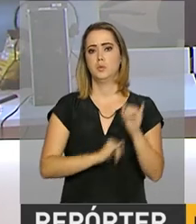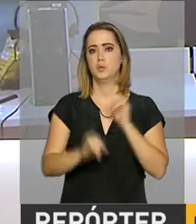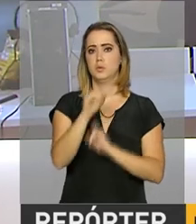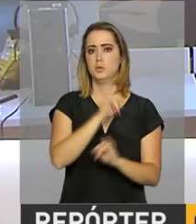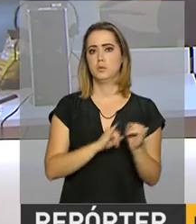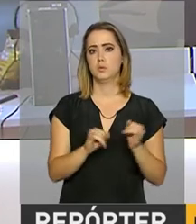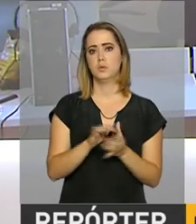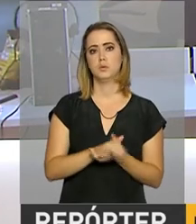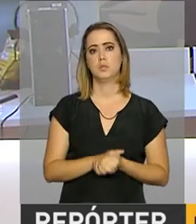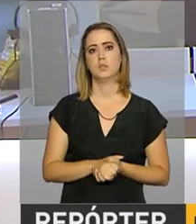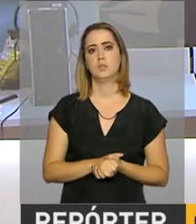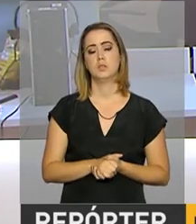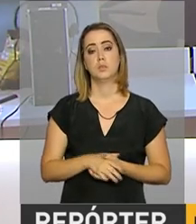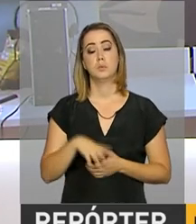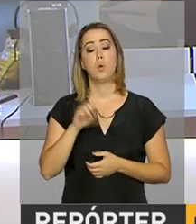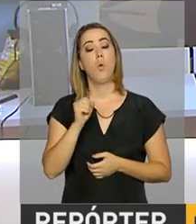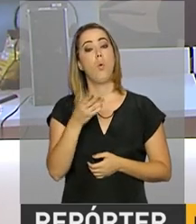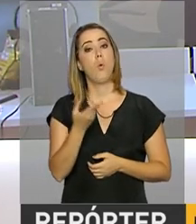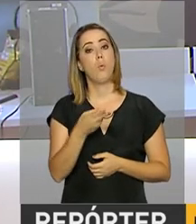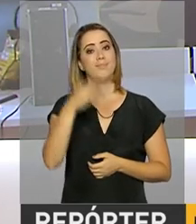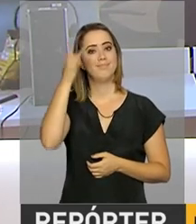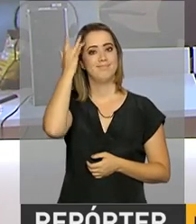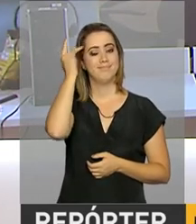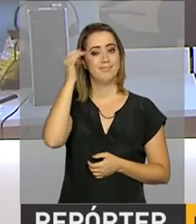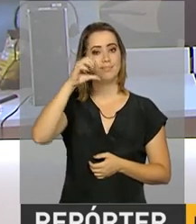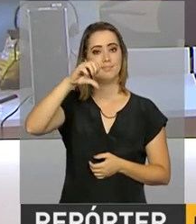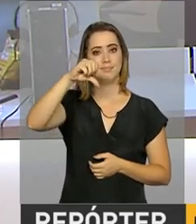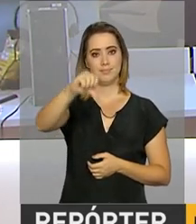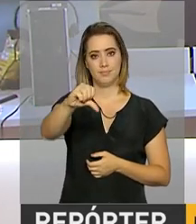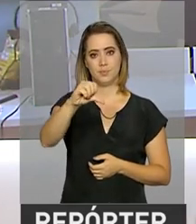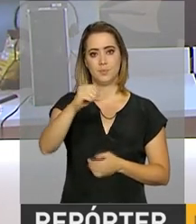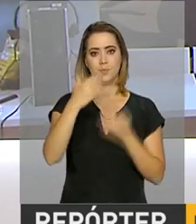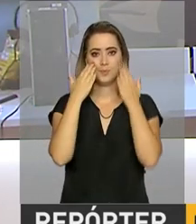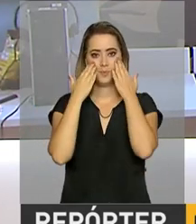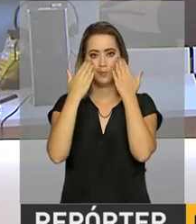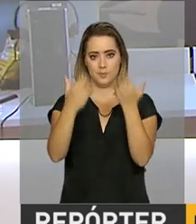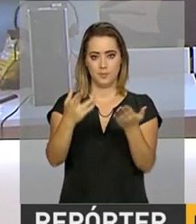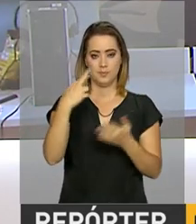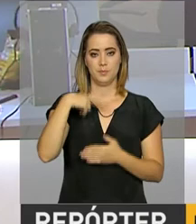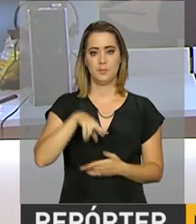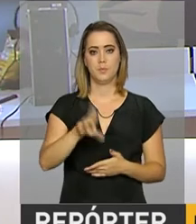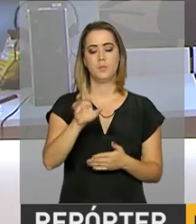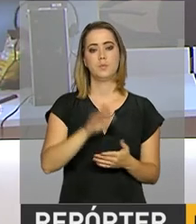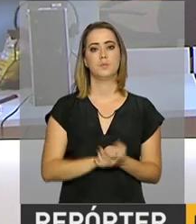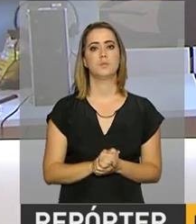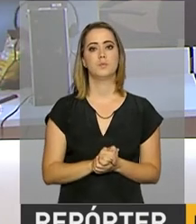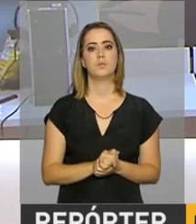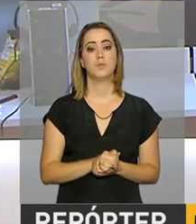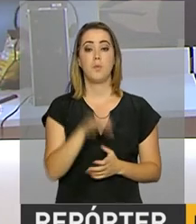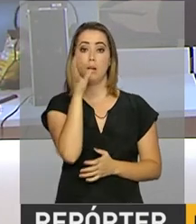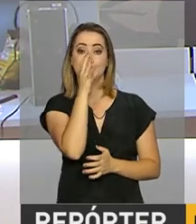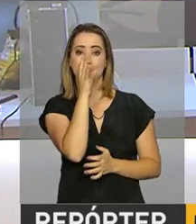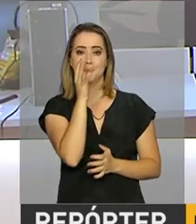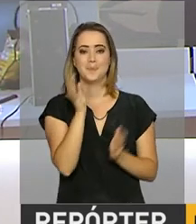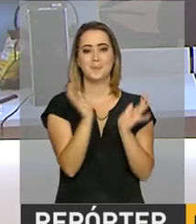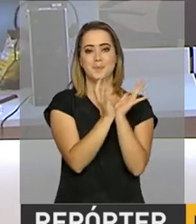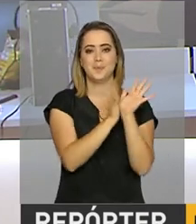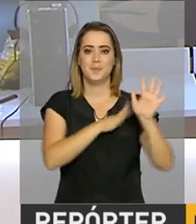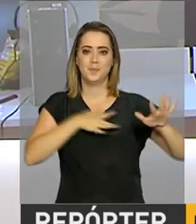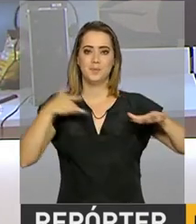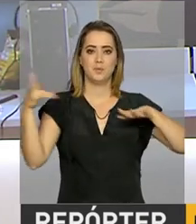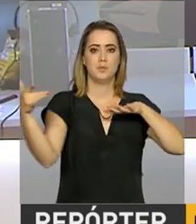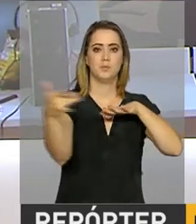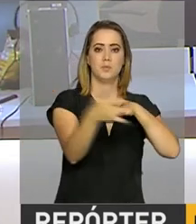com outras informações ou amanhã às 9 da manhã na primeira edição do repórter ele br acompanha as novidades também